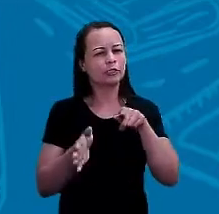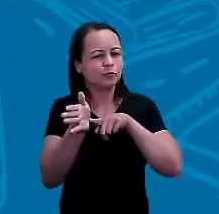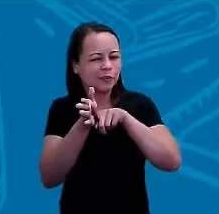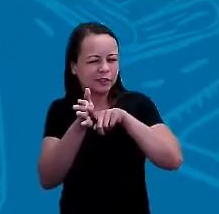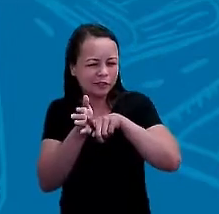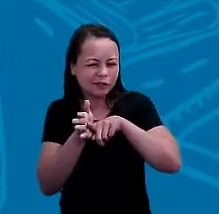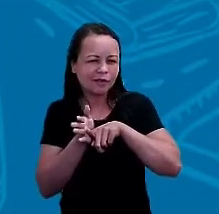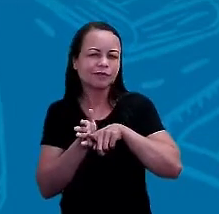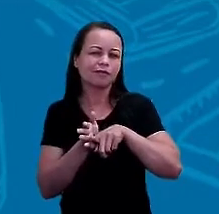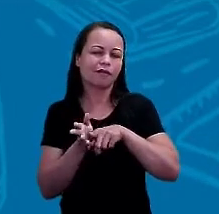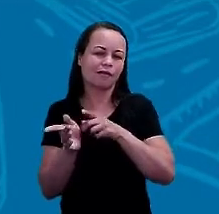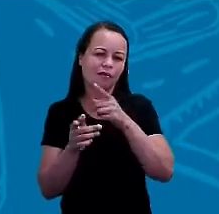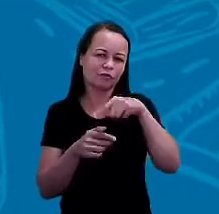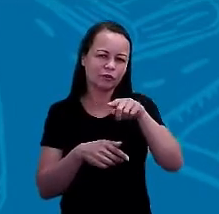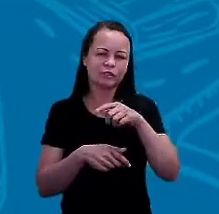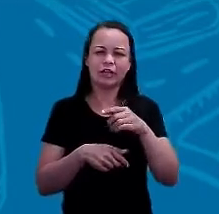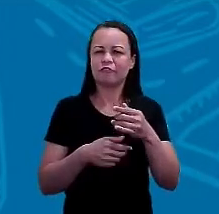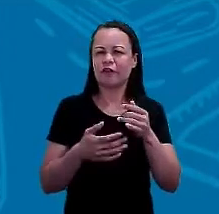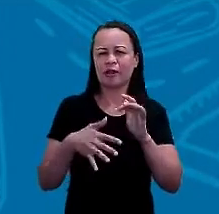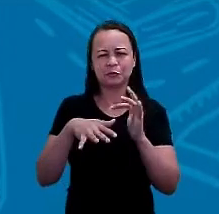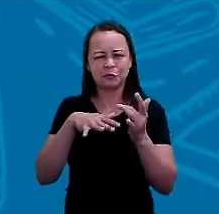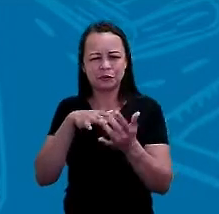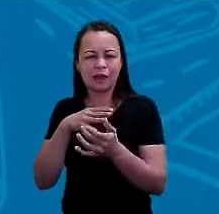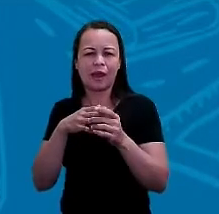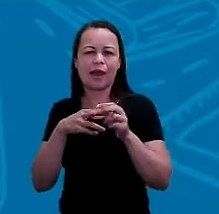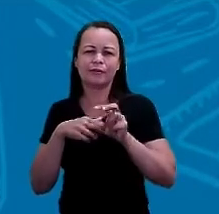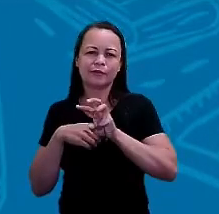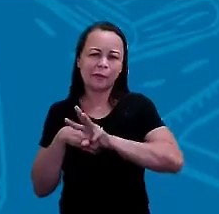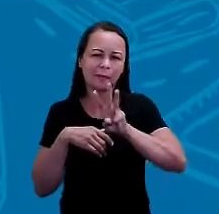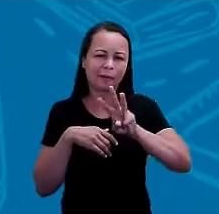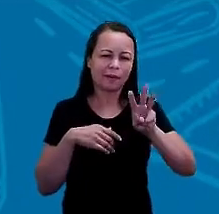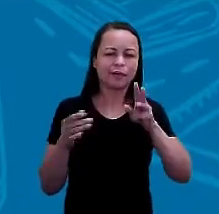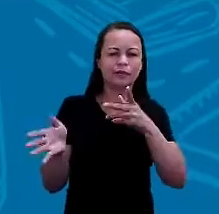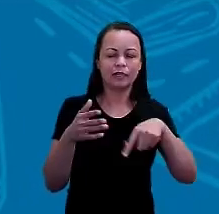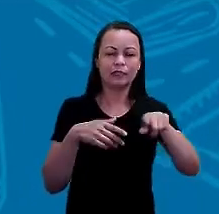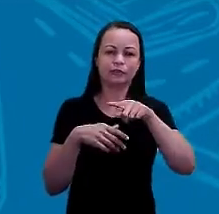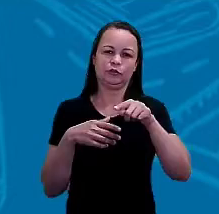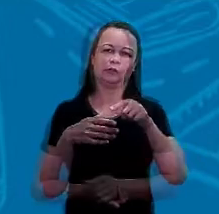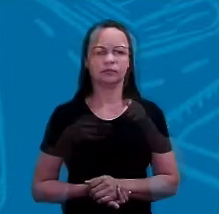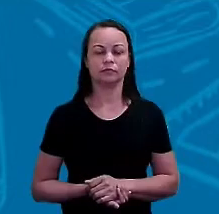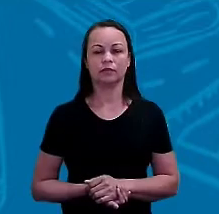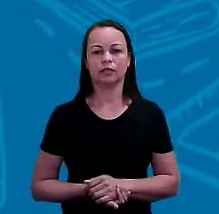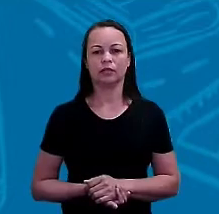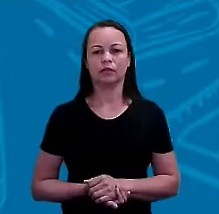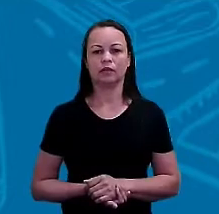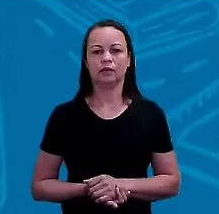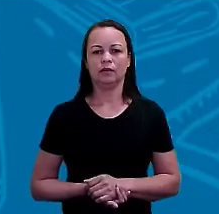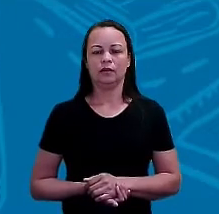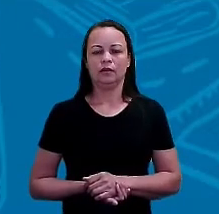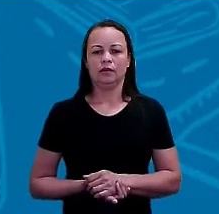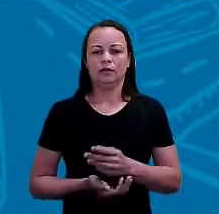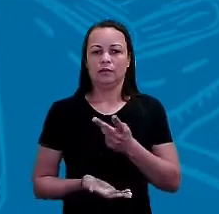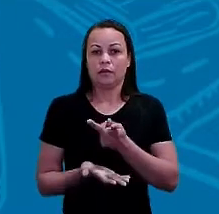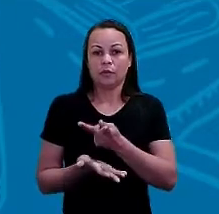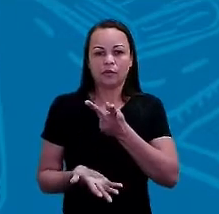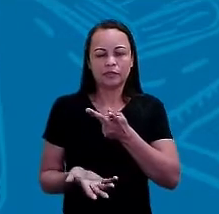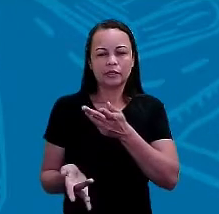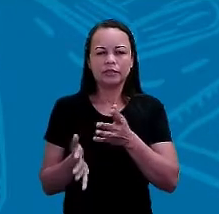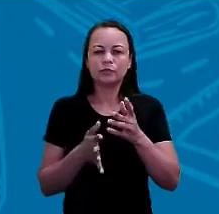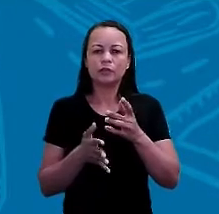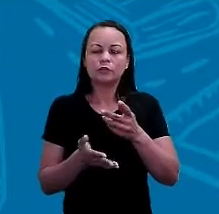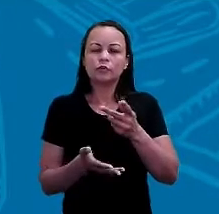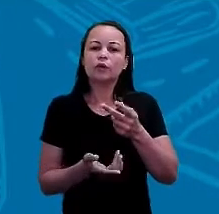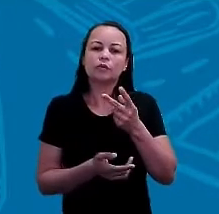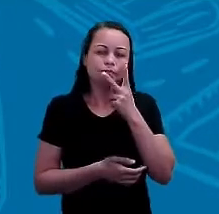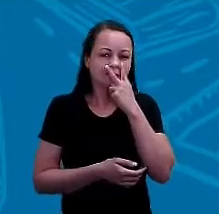olhe, você vai em um site, pega um livro, pega o outro, porque só traz pequenos trechos. É um acontecimento que foi em Vitória de Santo